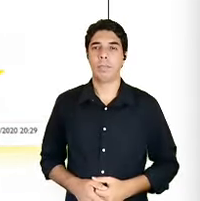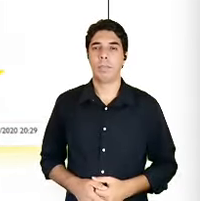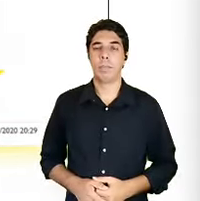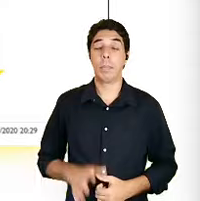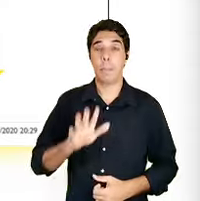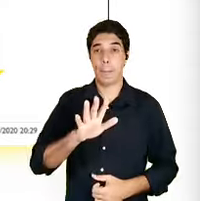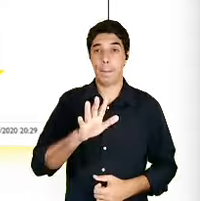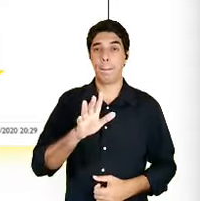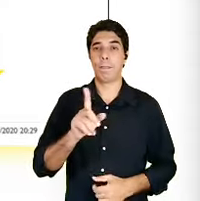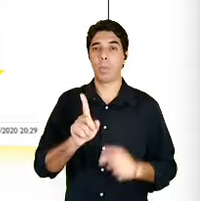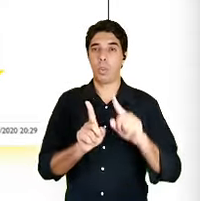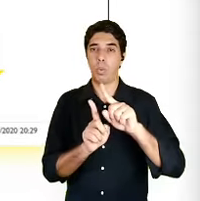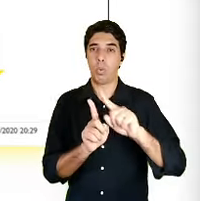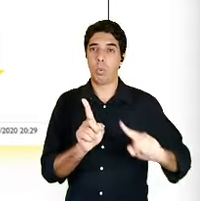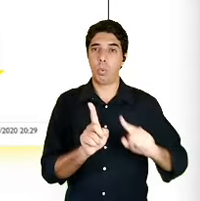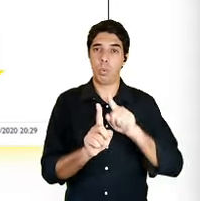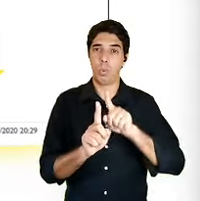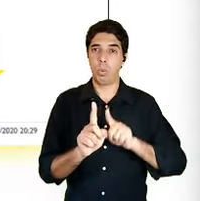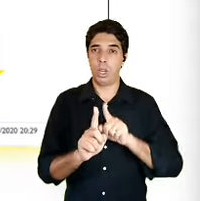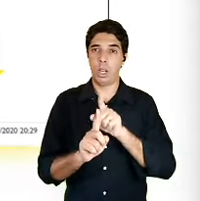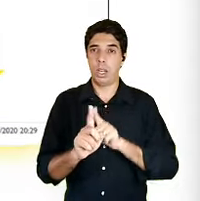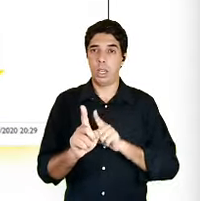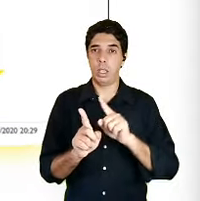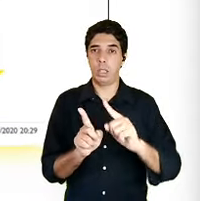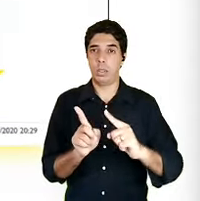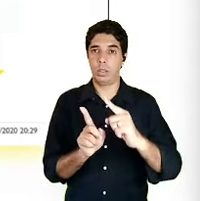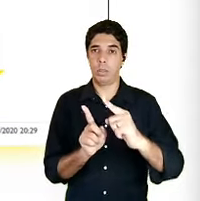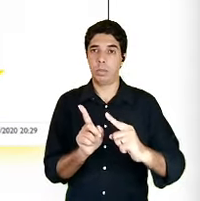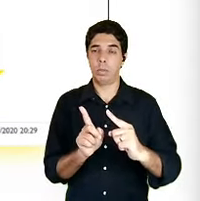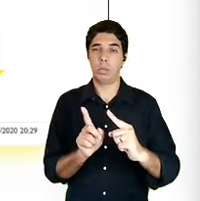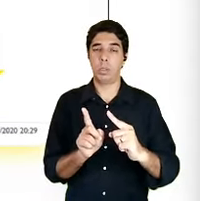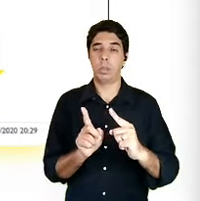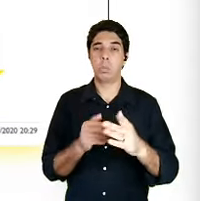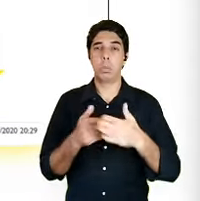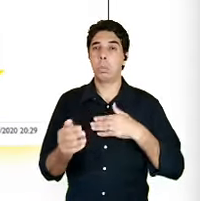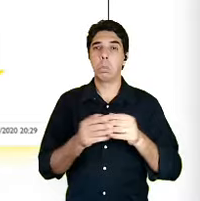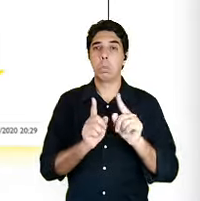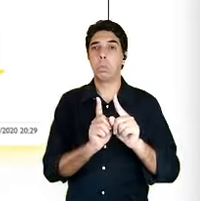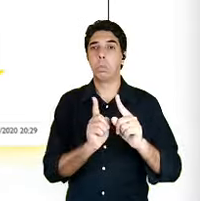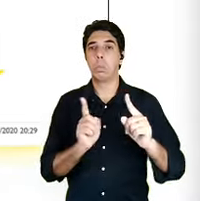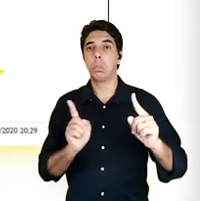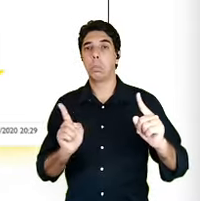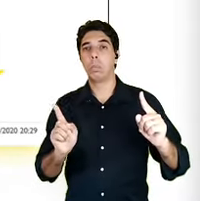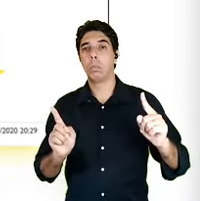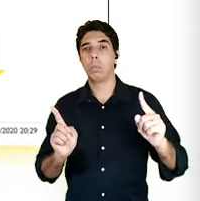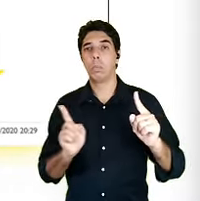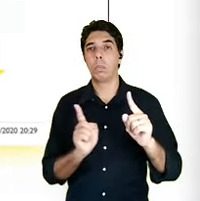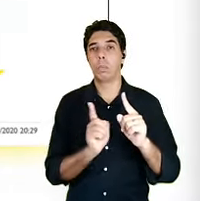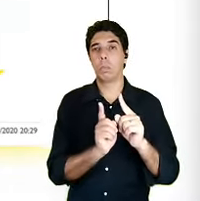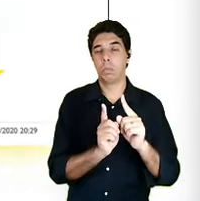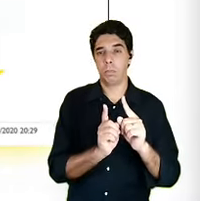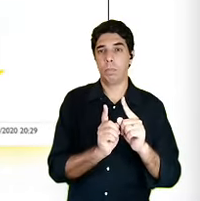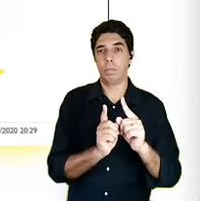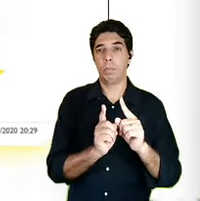mas como o ângulo das projetantes com o plano de projeção, ele pode assumir qualquer valor, isso é uma